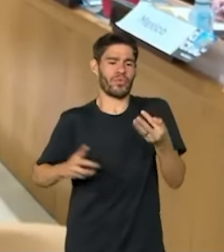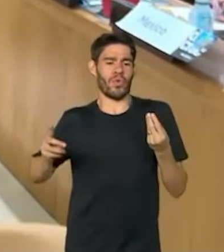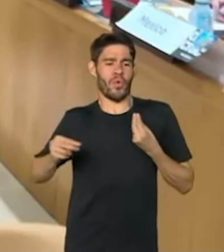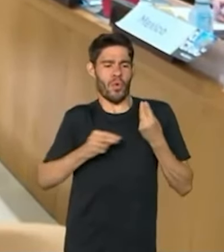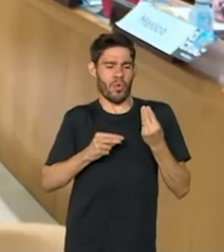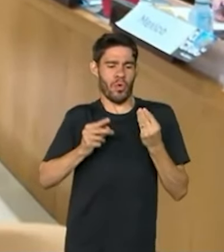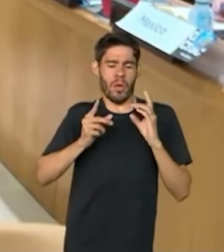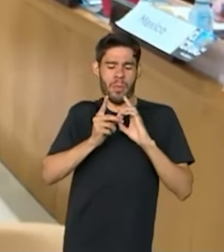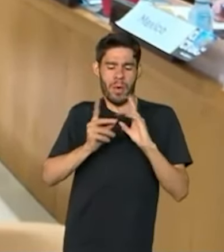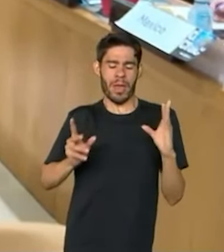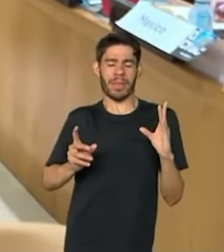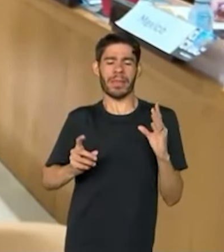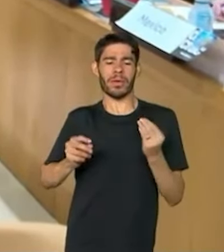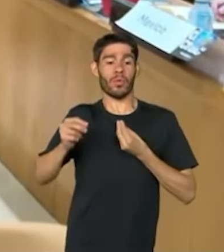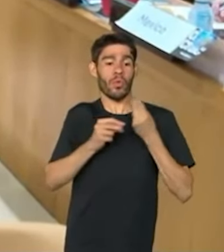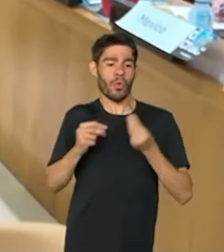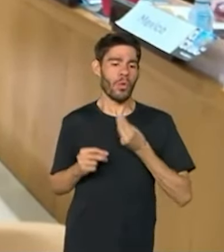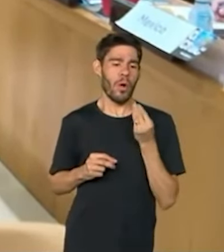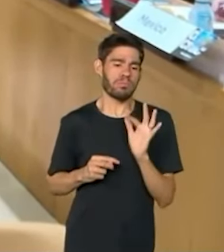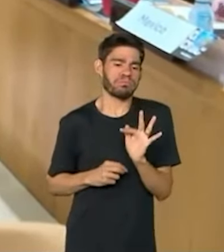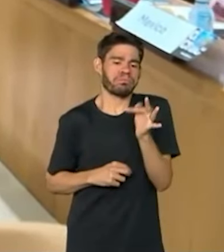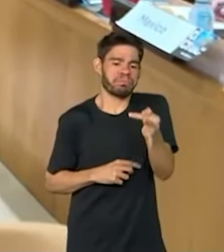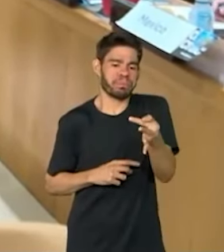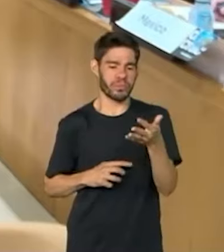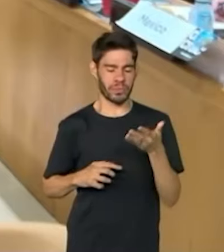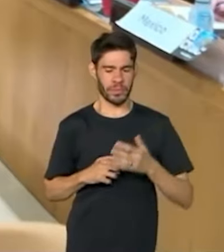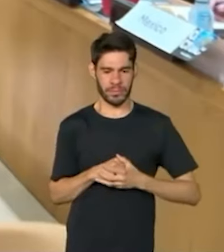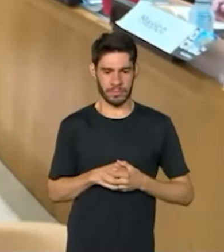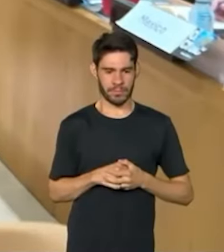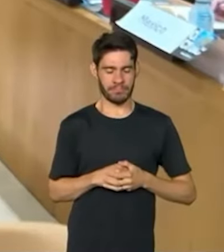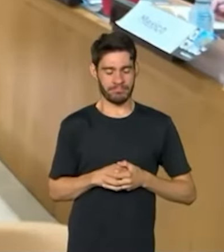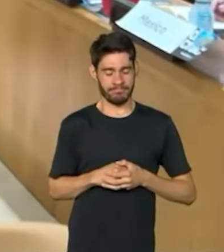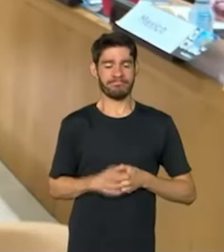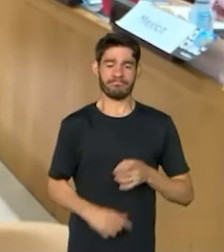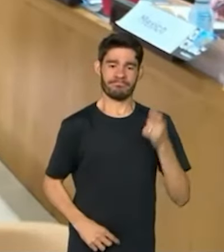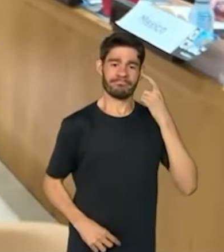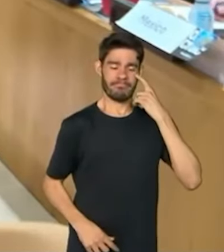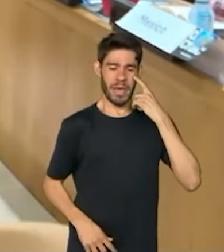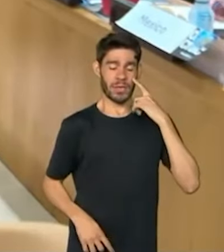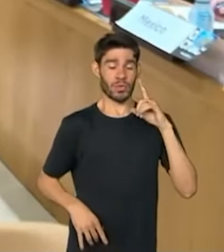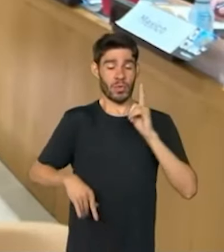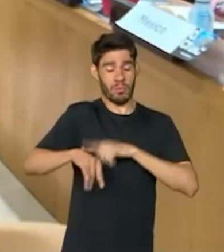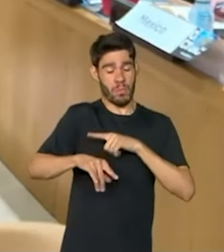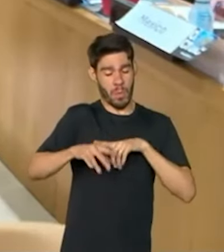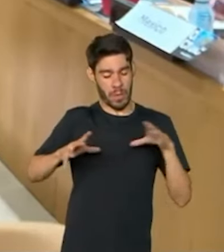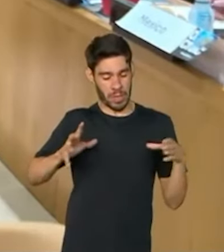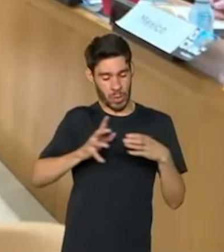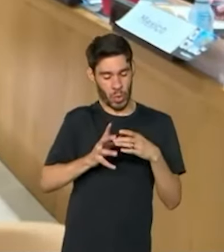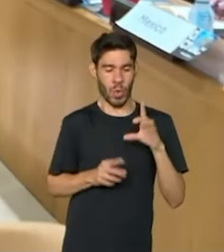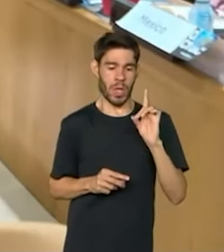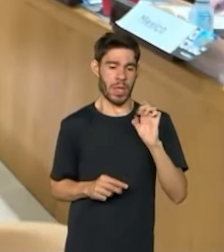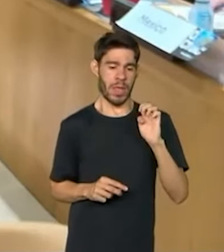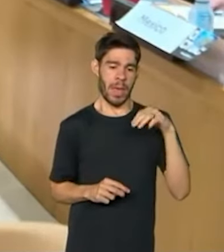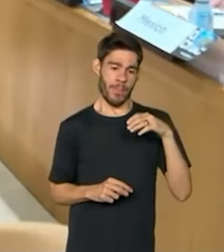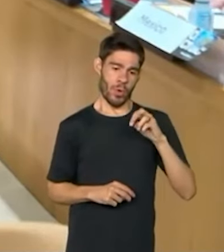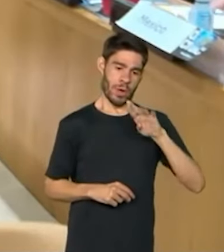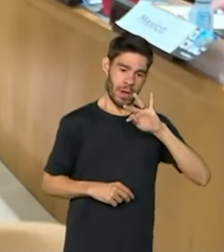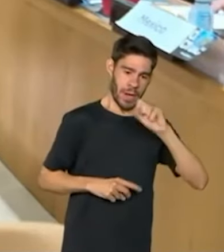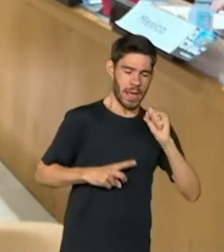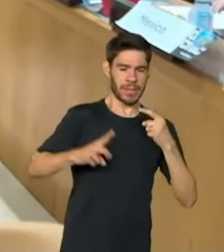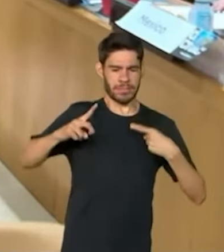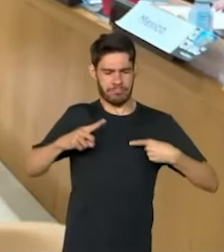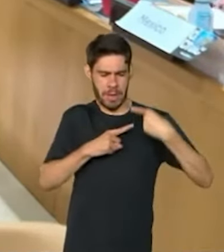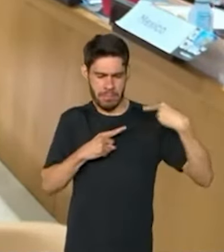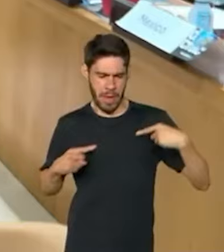que a democracia vai se sustentar? Então, eu acho que está na hora dos democratas sentarem,